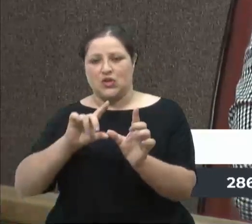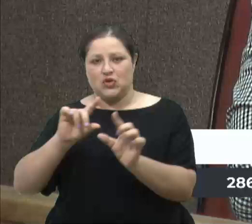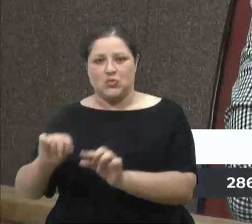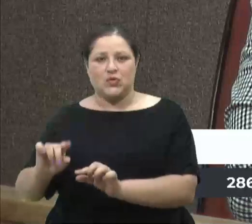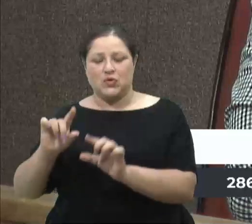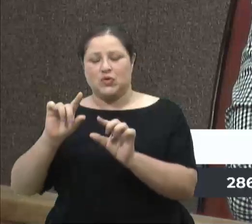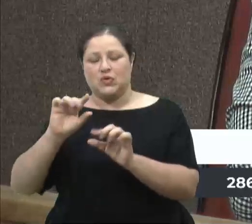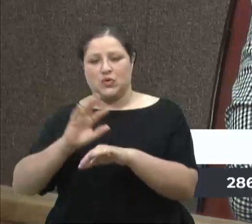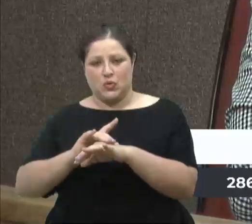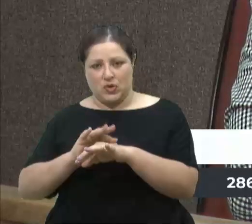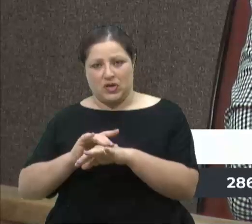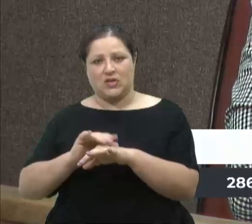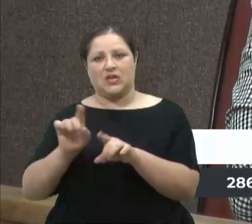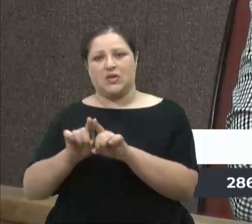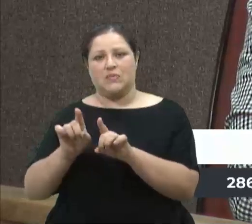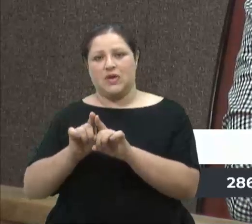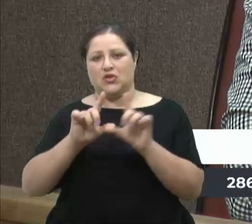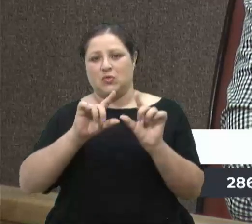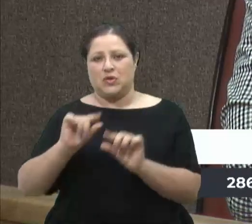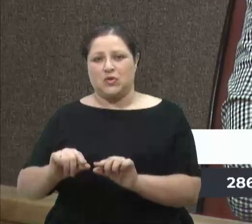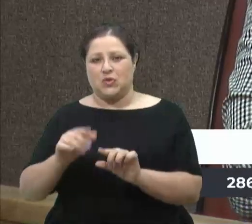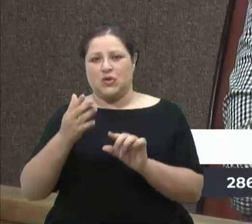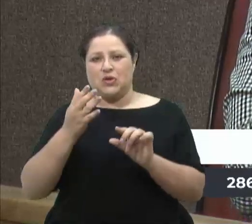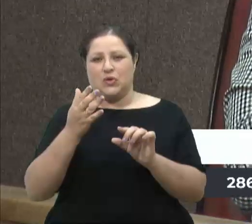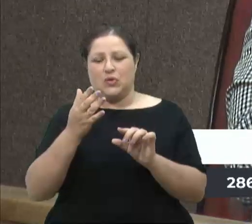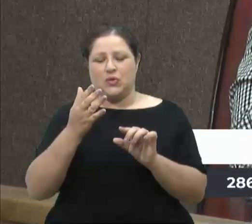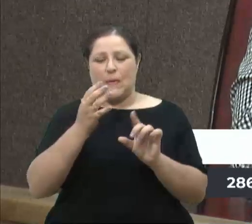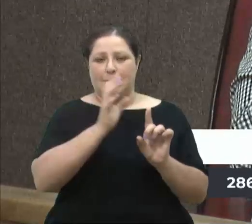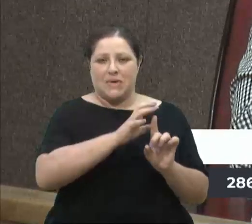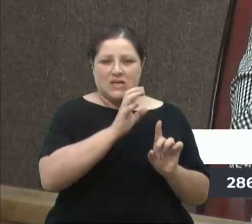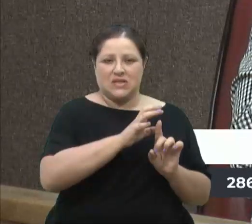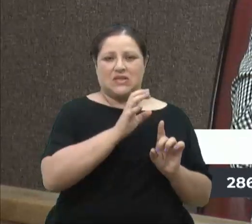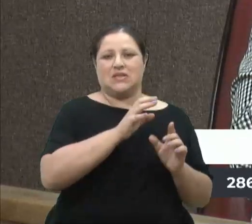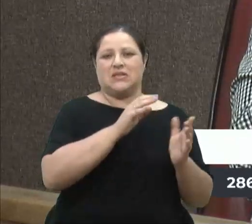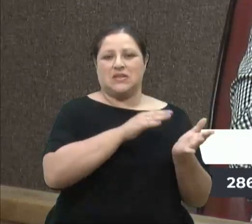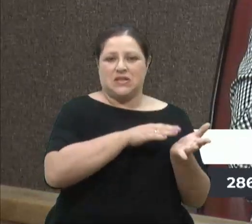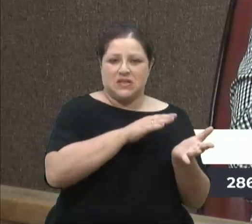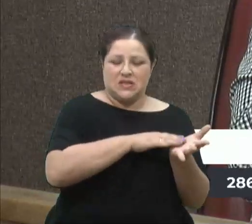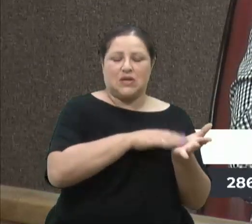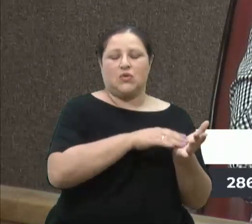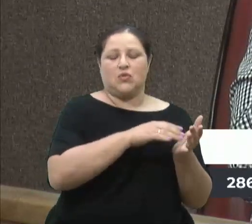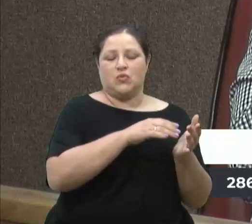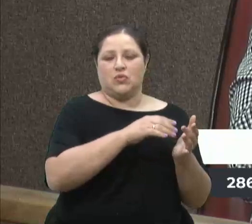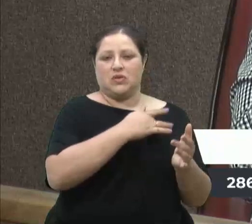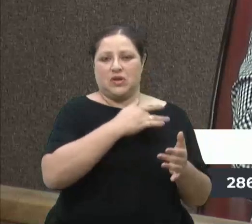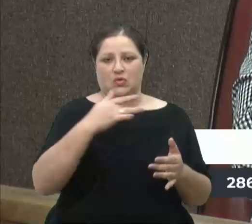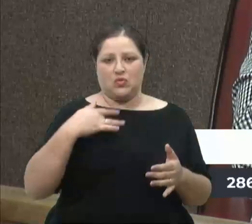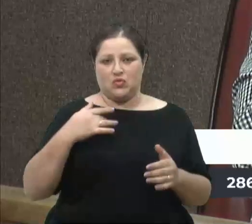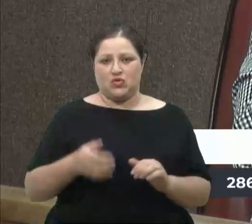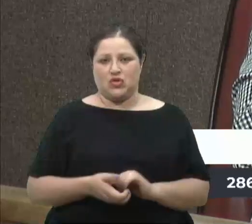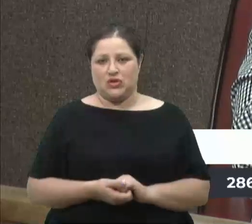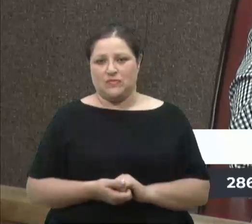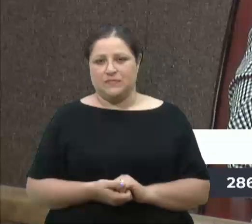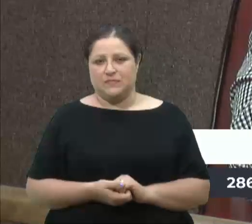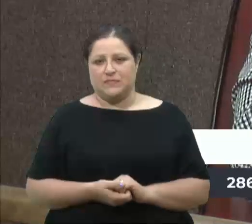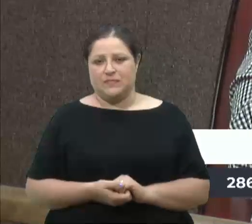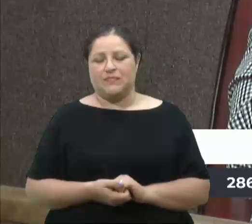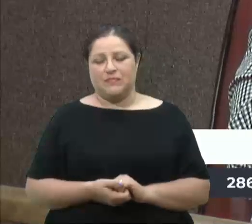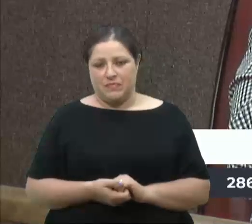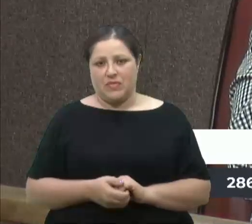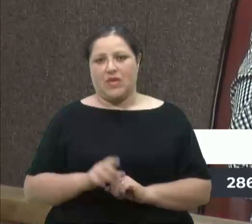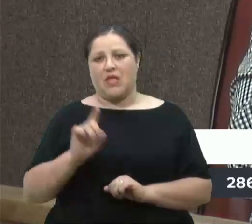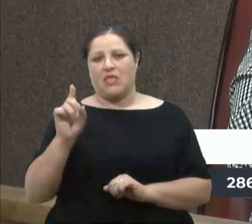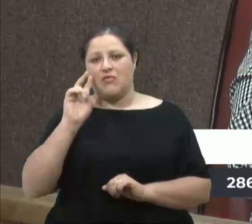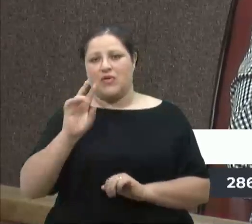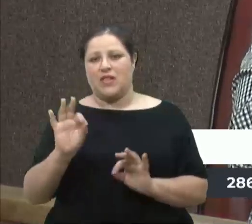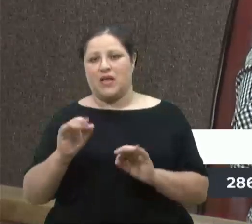sobre o sistema de saúde Mas eles são contra teve retorno das invasões do MST a gente não vê o ministro falar